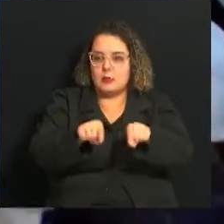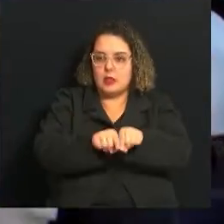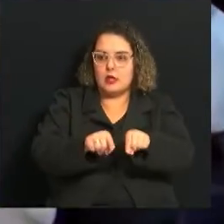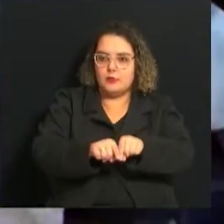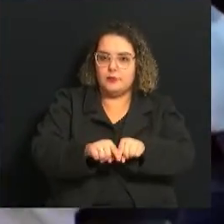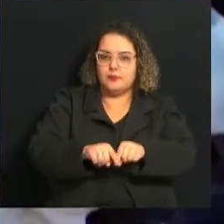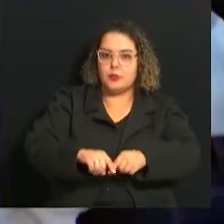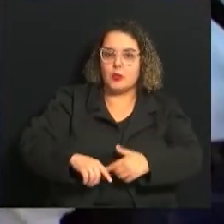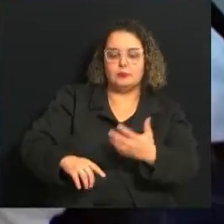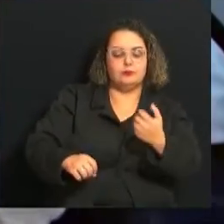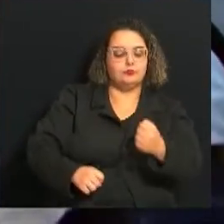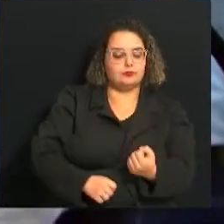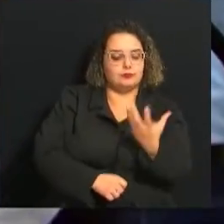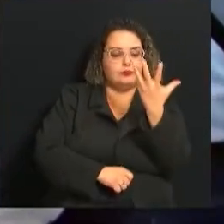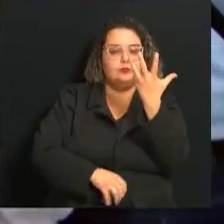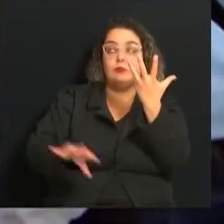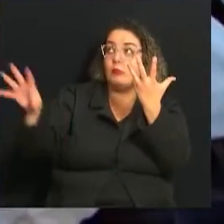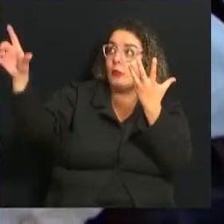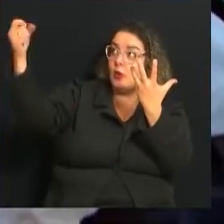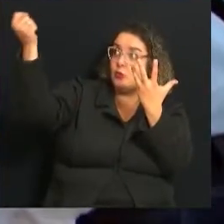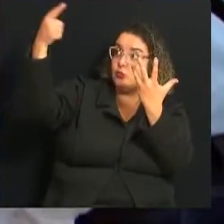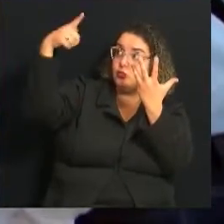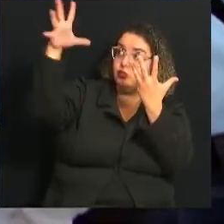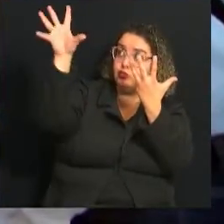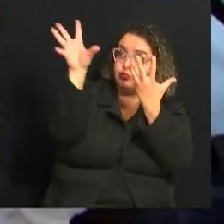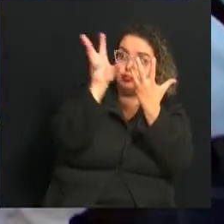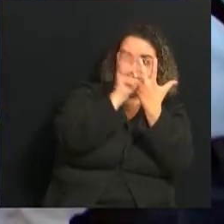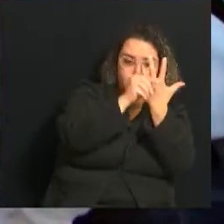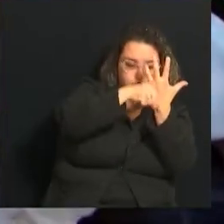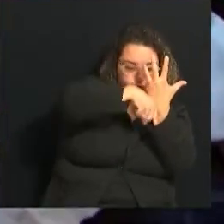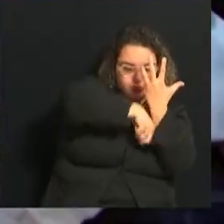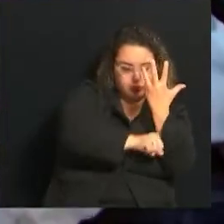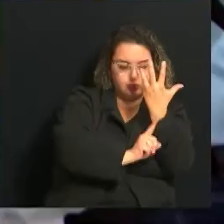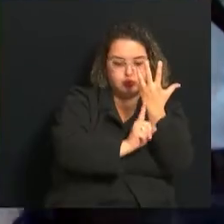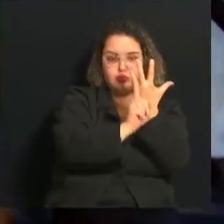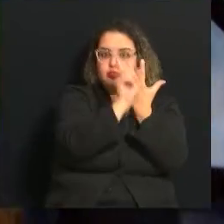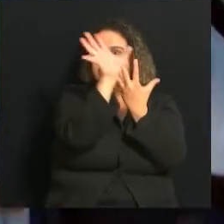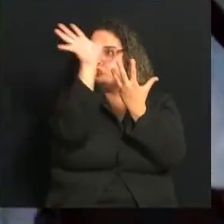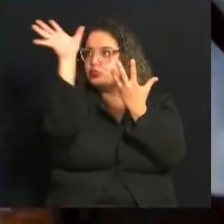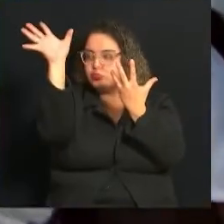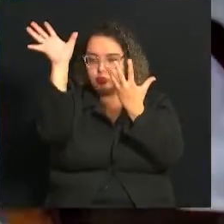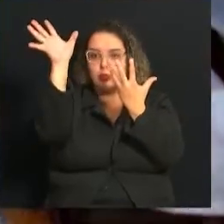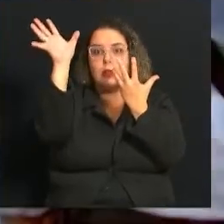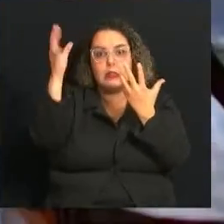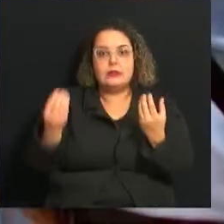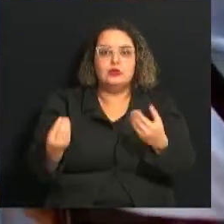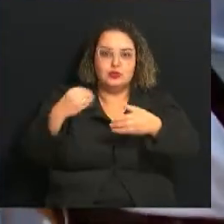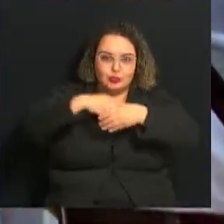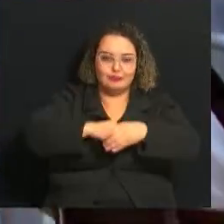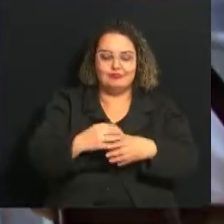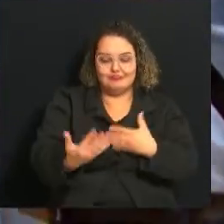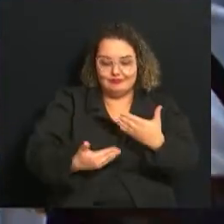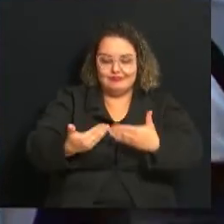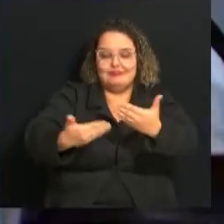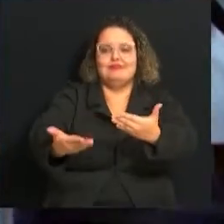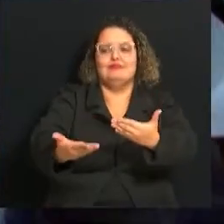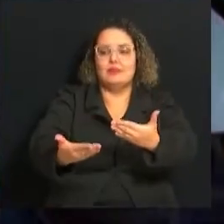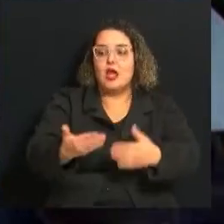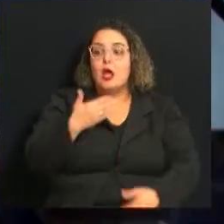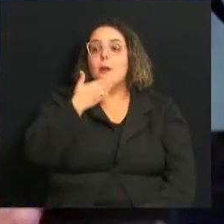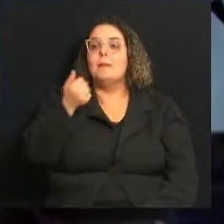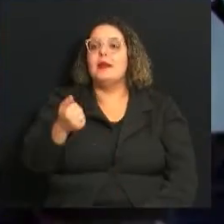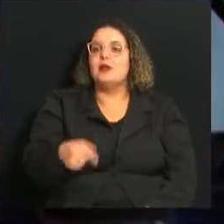planta pode fazer e o açúcar que ela pode acumular durante esse processo de fotossíntese. Ele melhora também